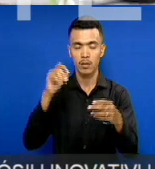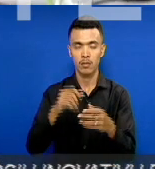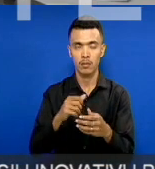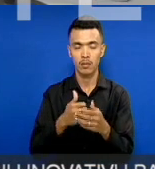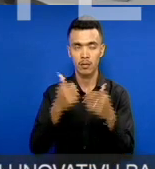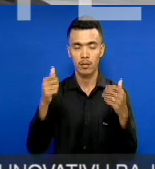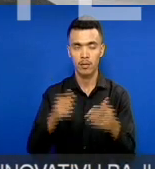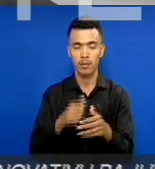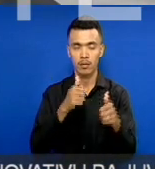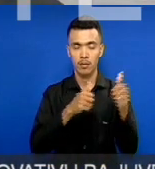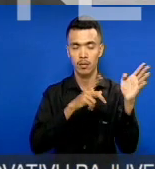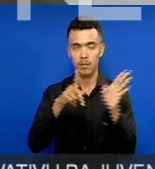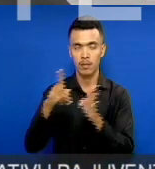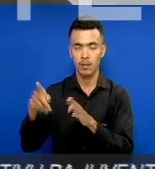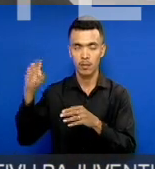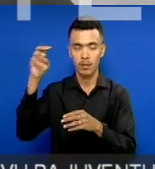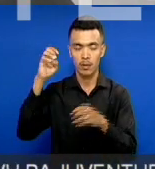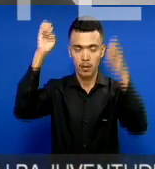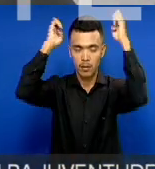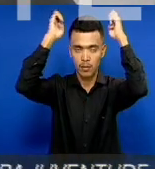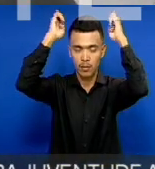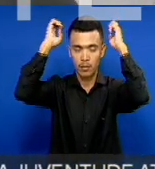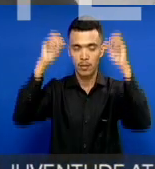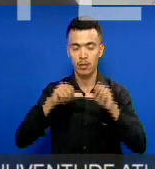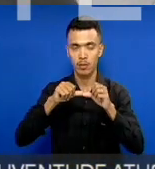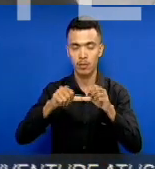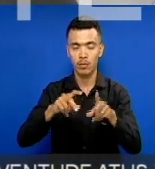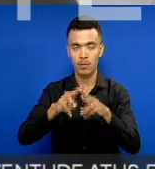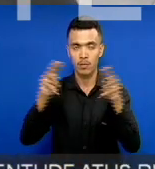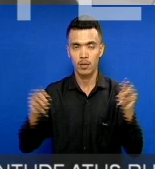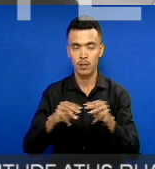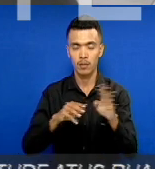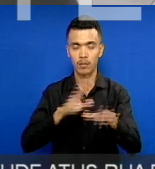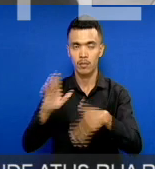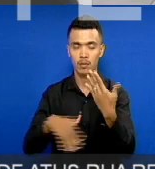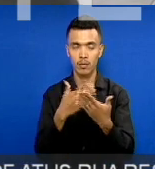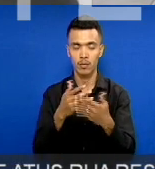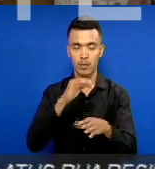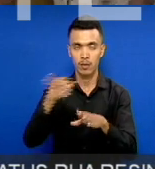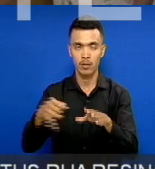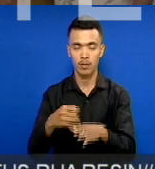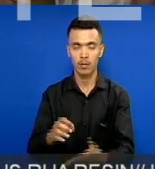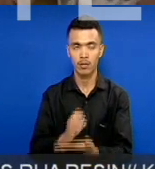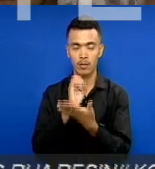CNE, educação cívica ne, se continua mos ba ia município hotu, inclui região especial